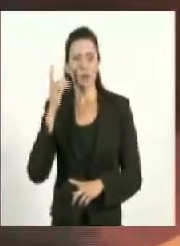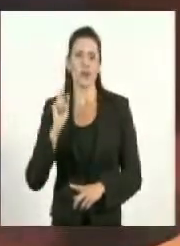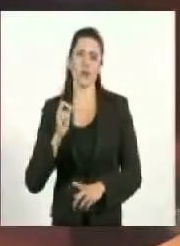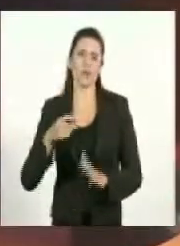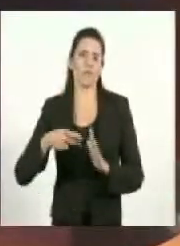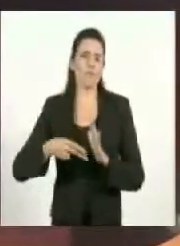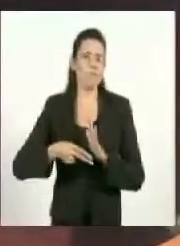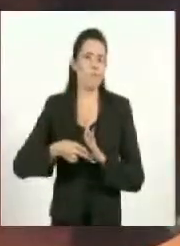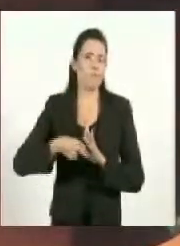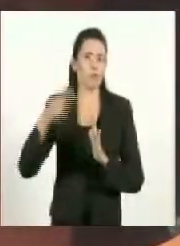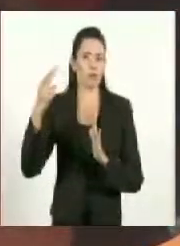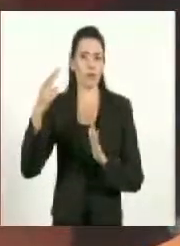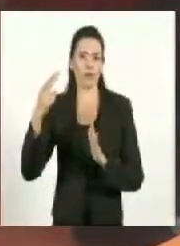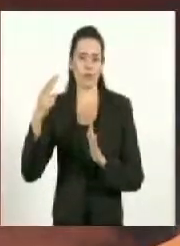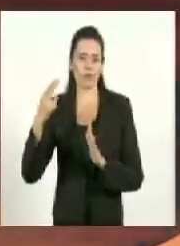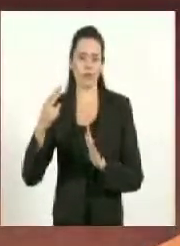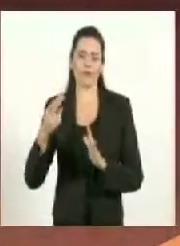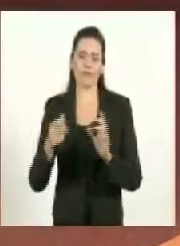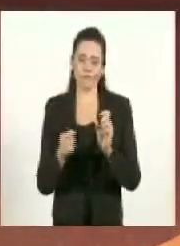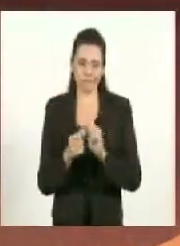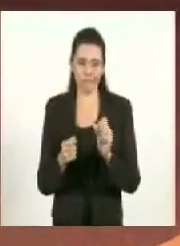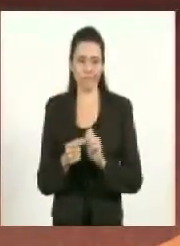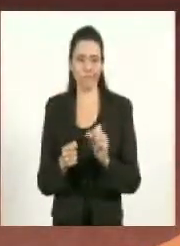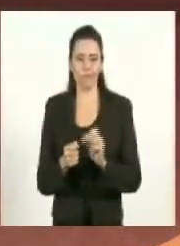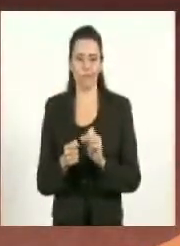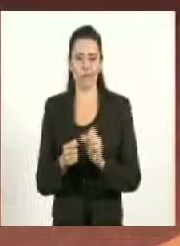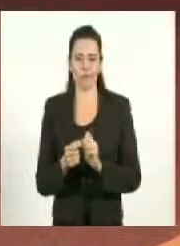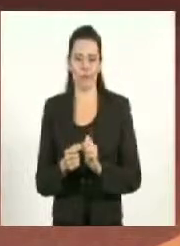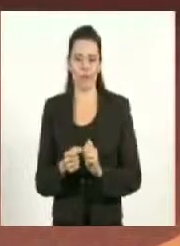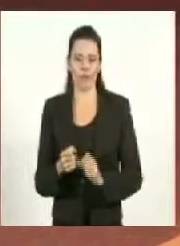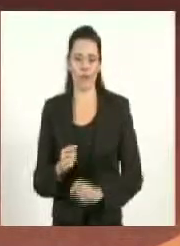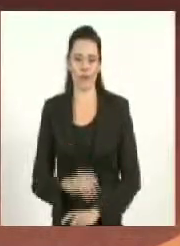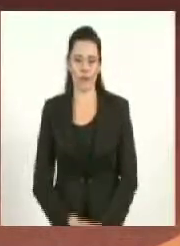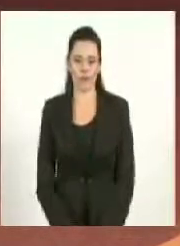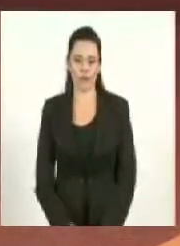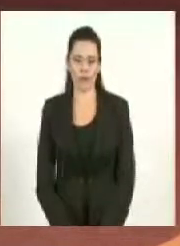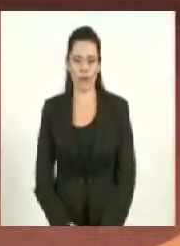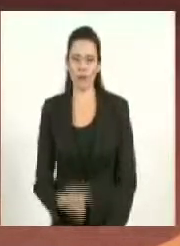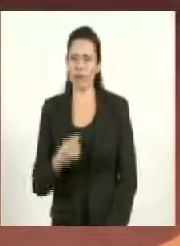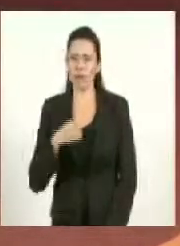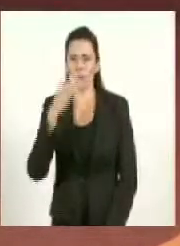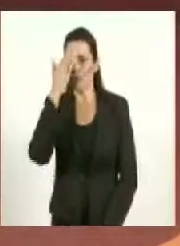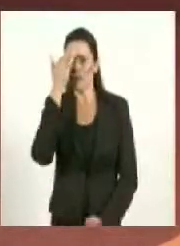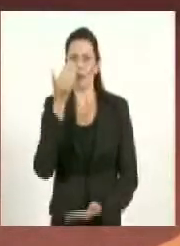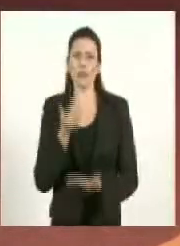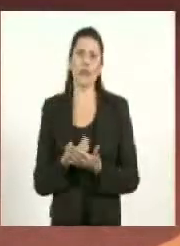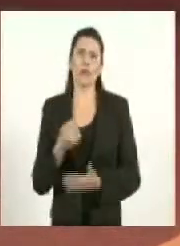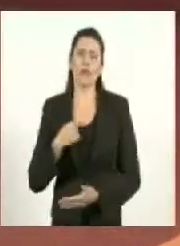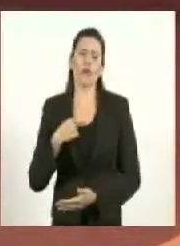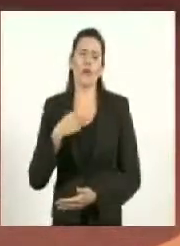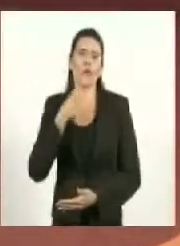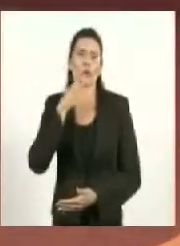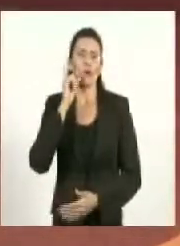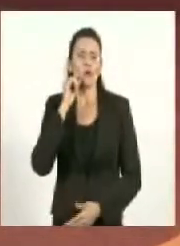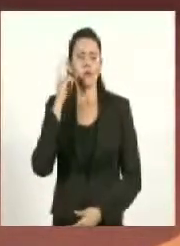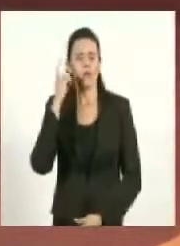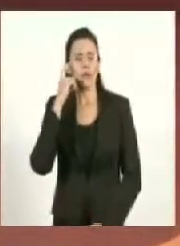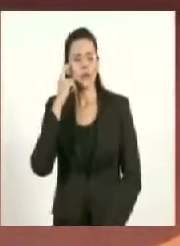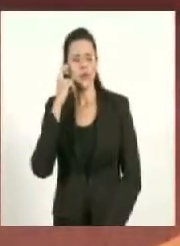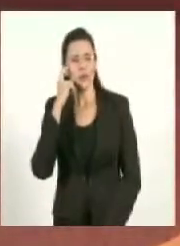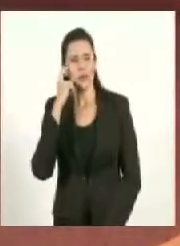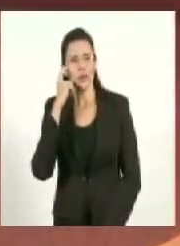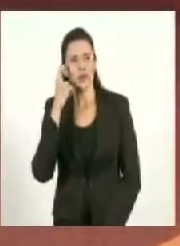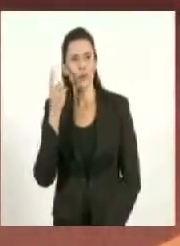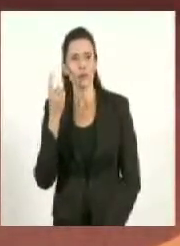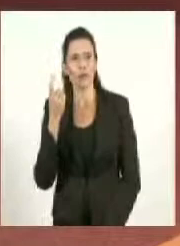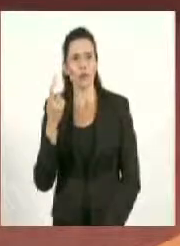Vossa Excelência me disse. Vossa Excelência, eu não acredito, deputado Levi, que Vossa Excelência possa pensar que agora os médicos eles